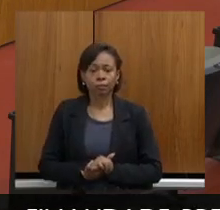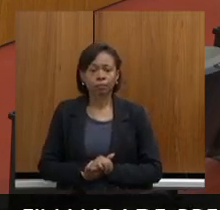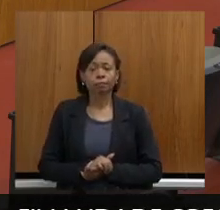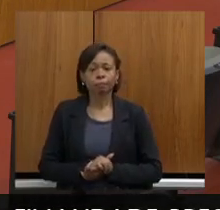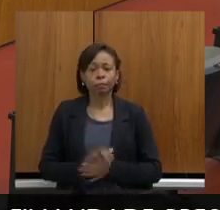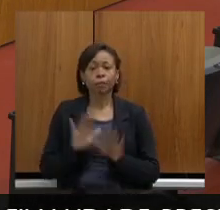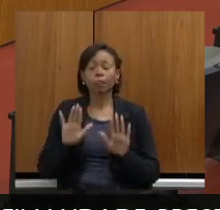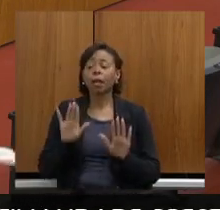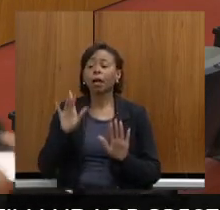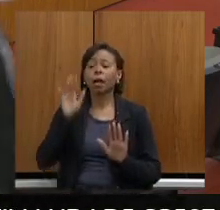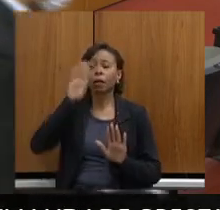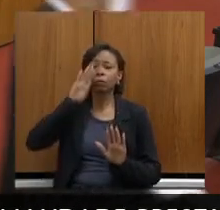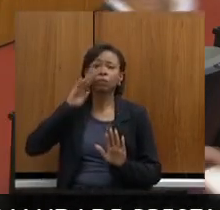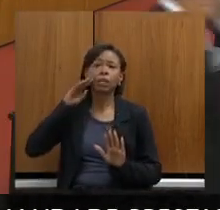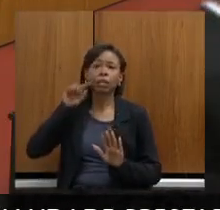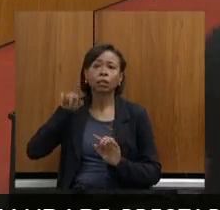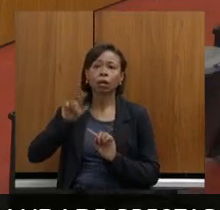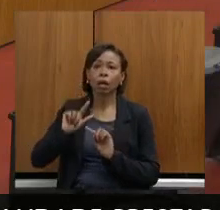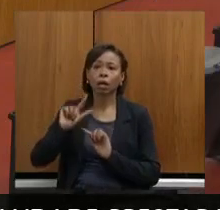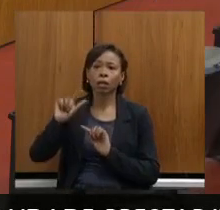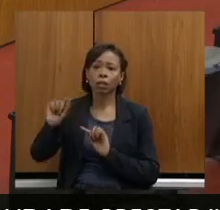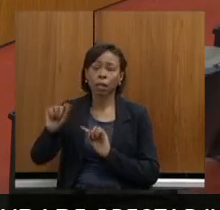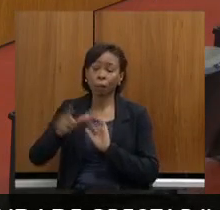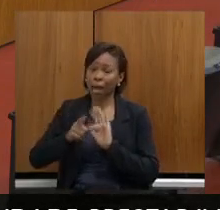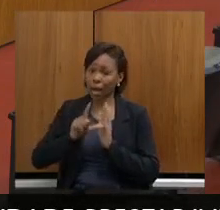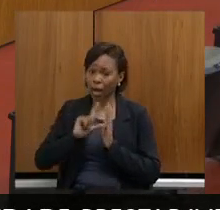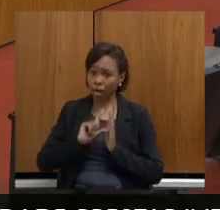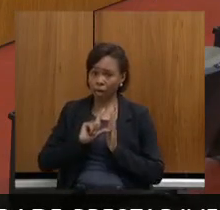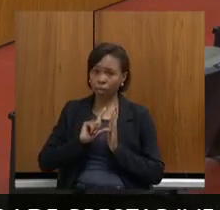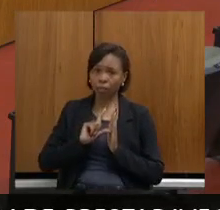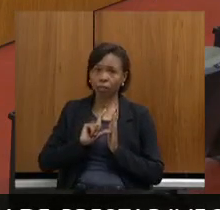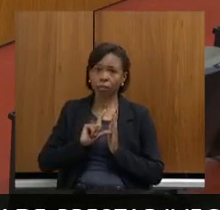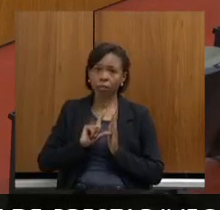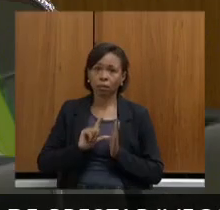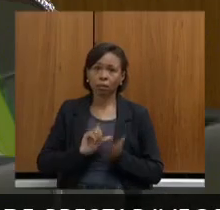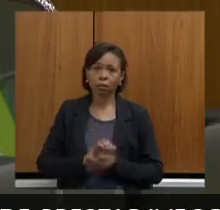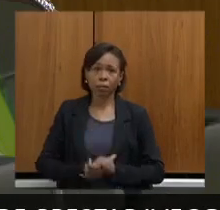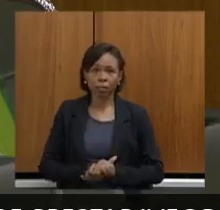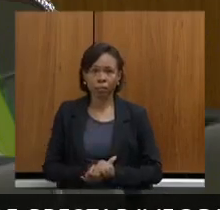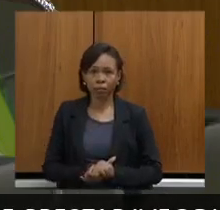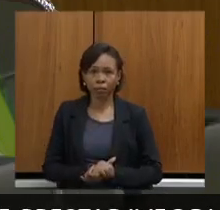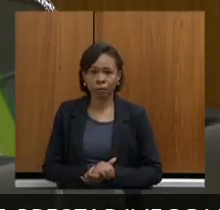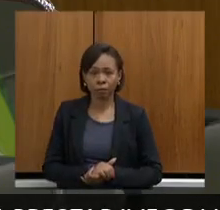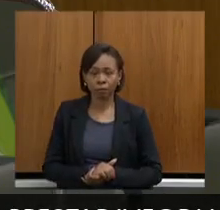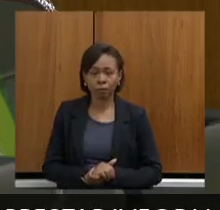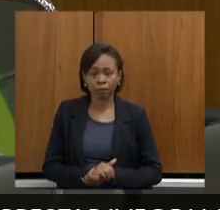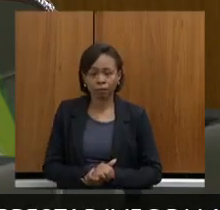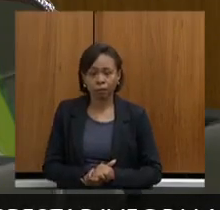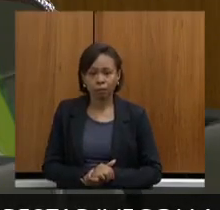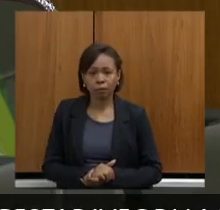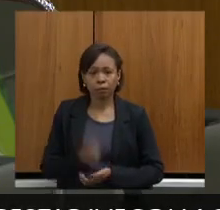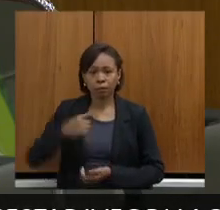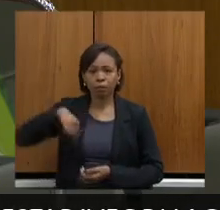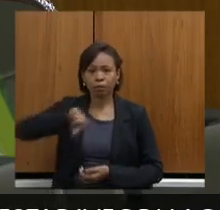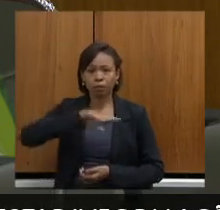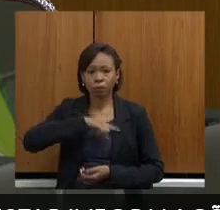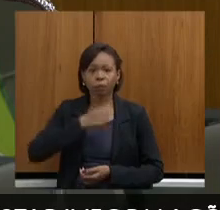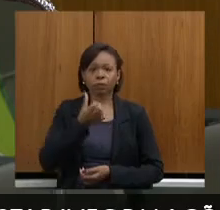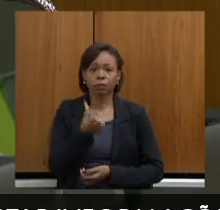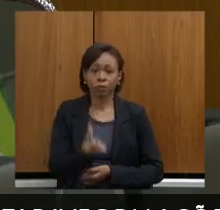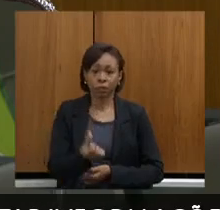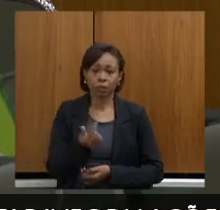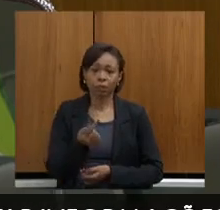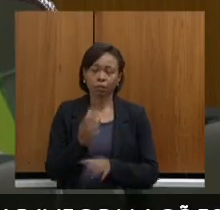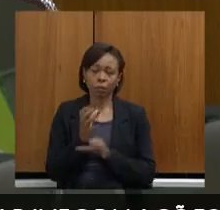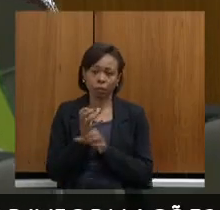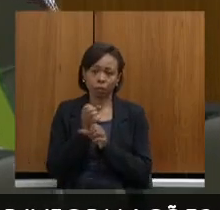atriz antes de vossa excelência saia se me permite e é nós somos 77 aqui na sua casa eu